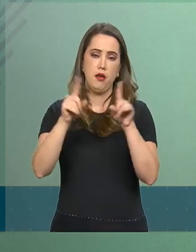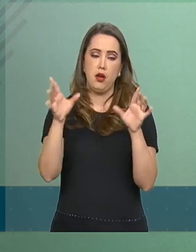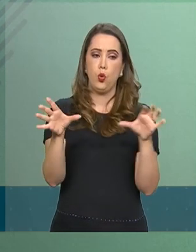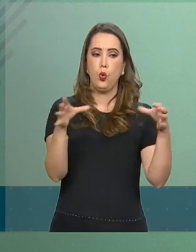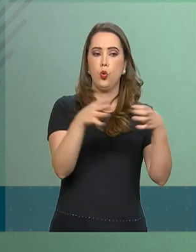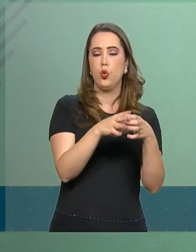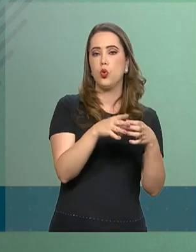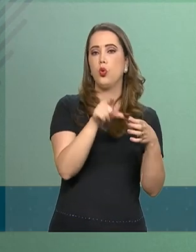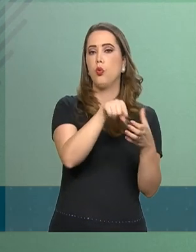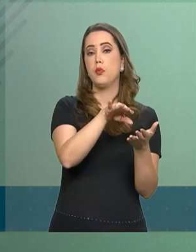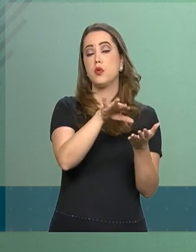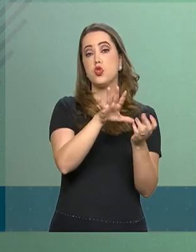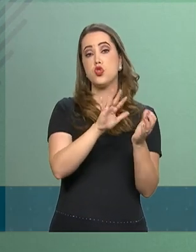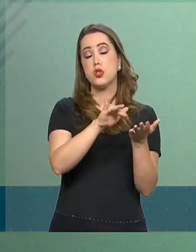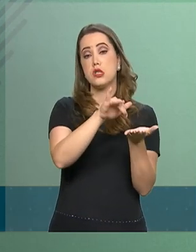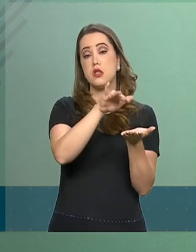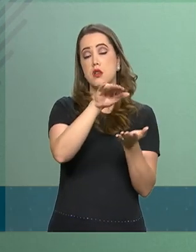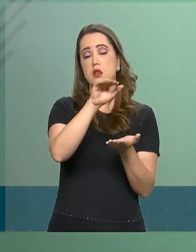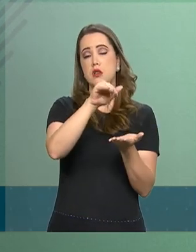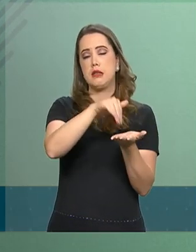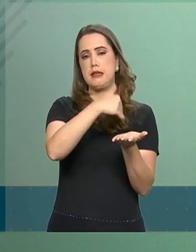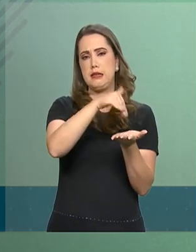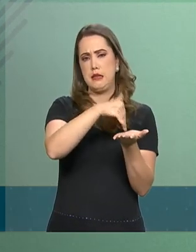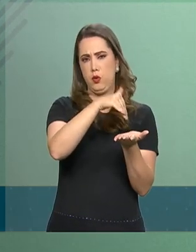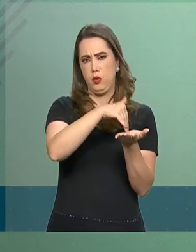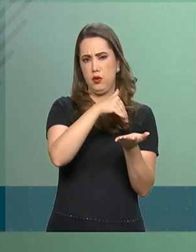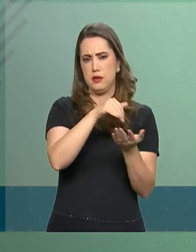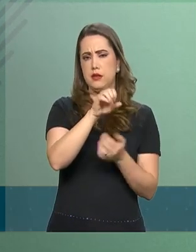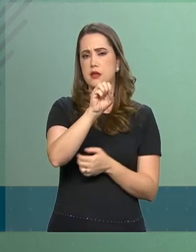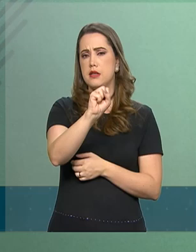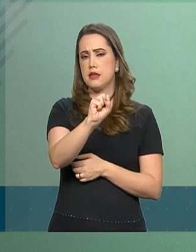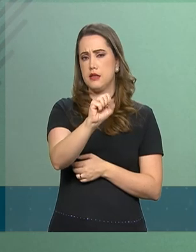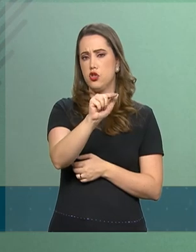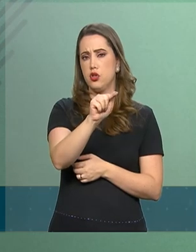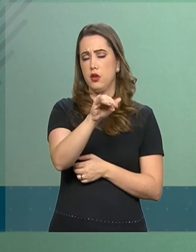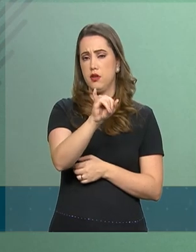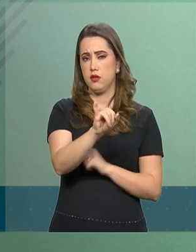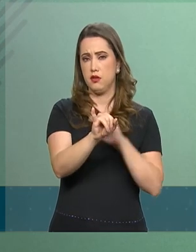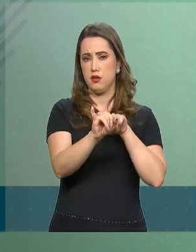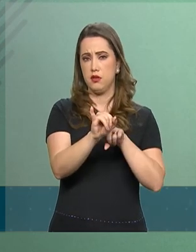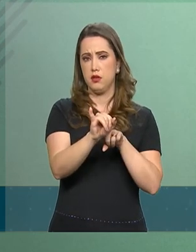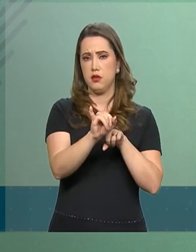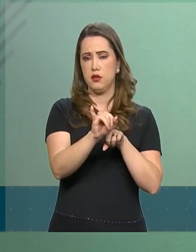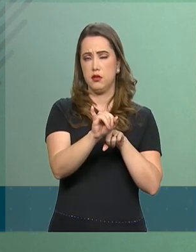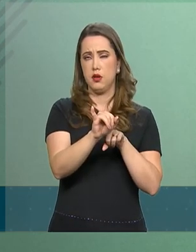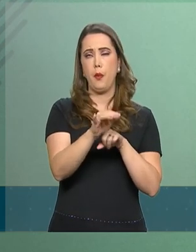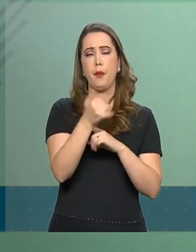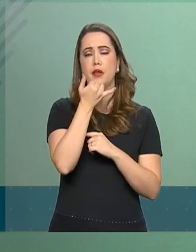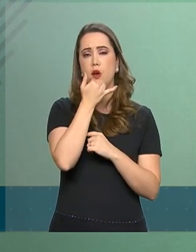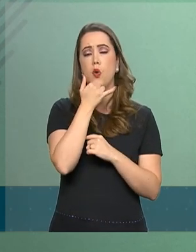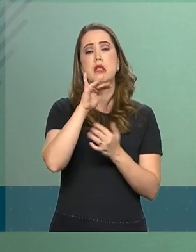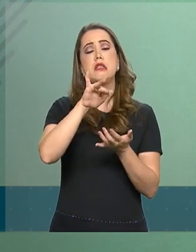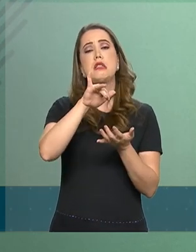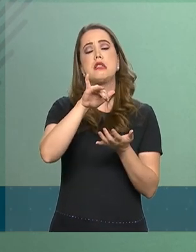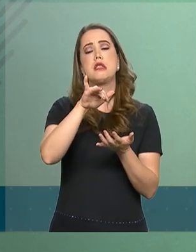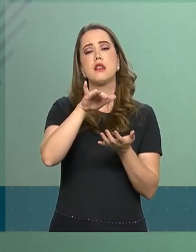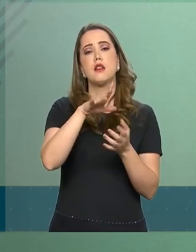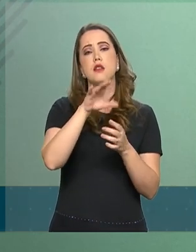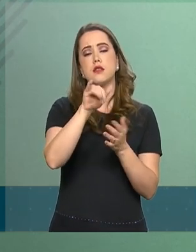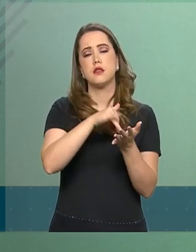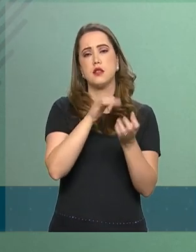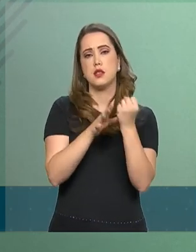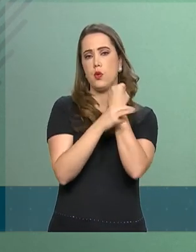das suas agências de inteligência que a abin e por meio dos seus correlatos no ministério da defesa no